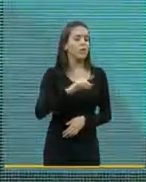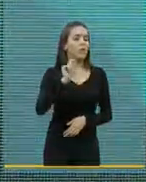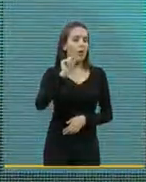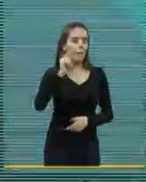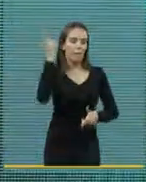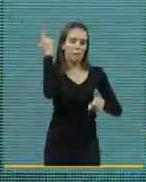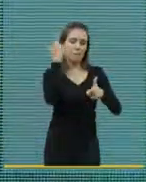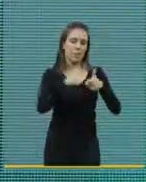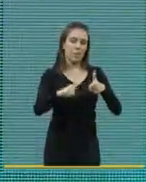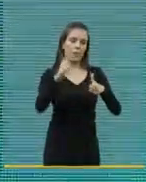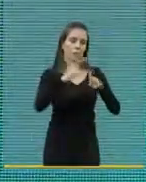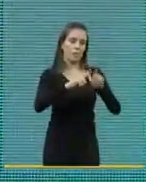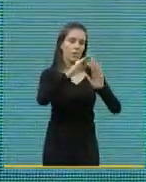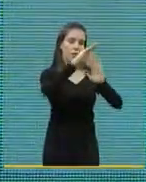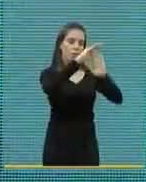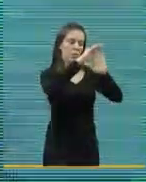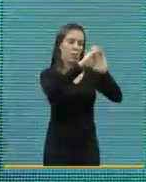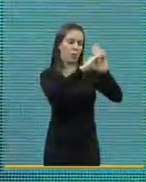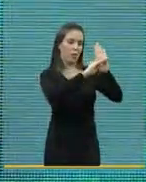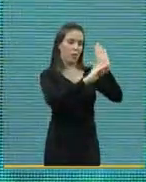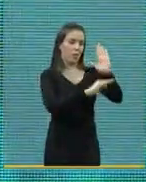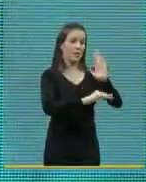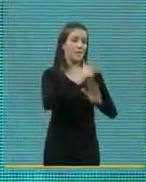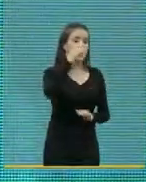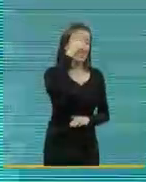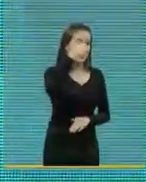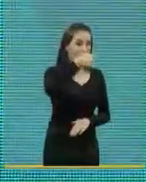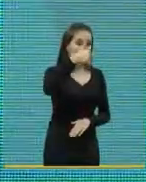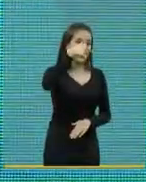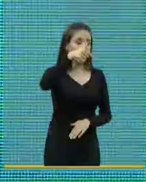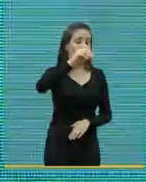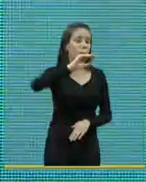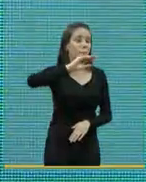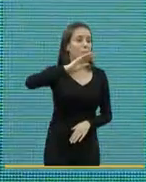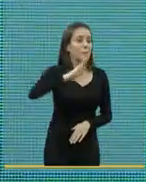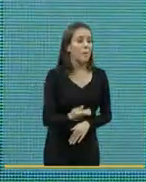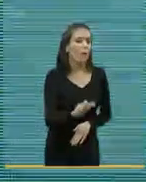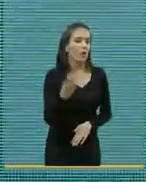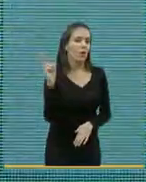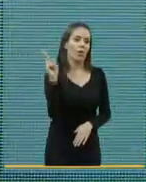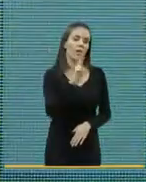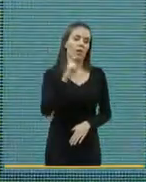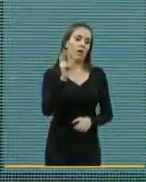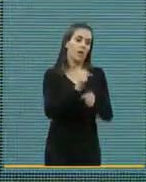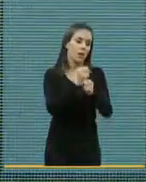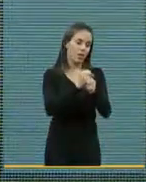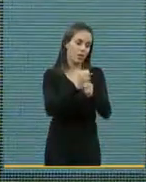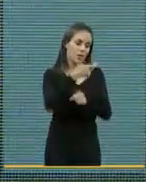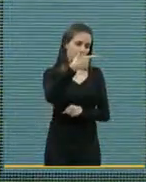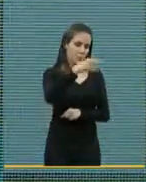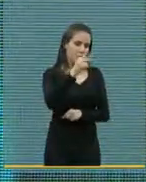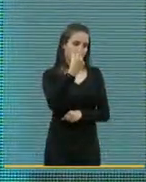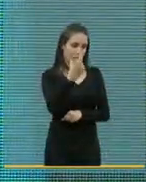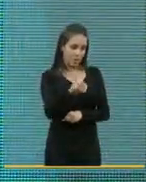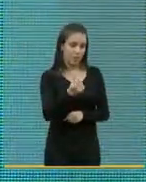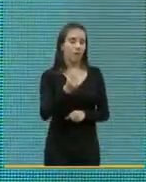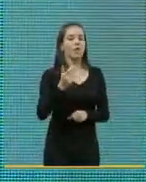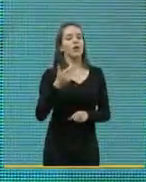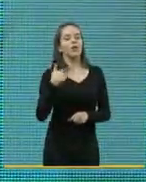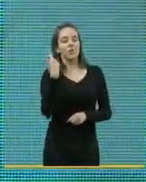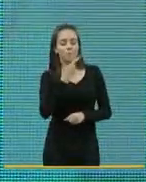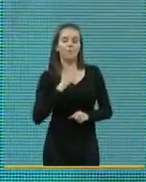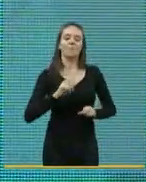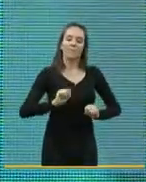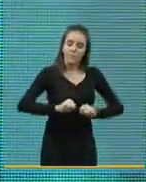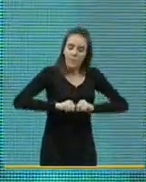déficit da história quase 170 bilhões de reais por onde 16 conseguimos diminuir um pouco